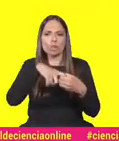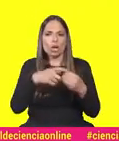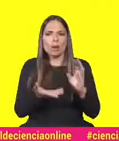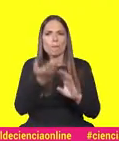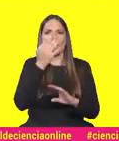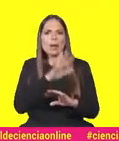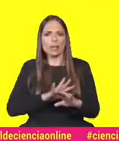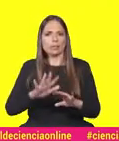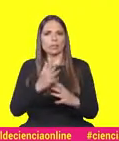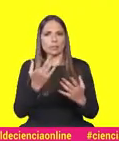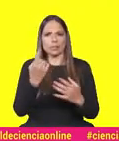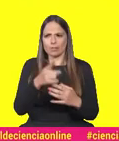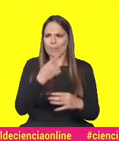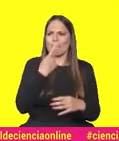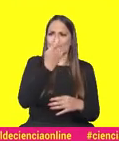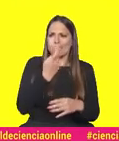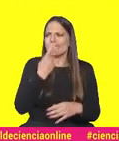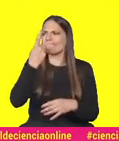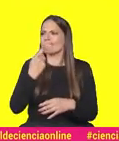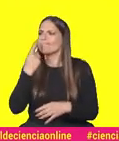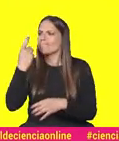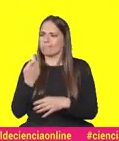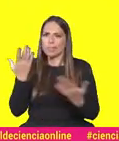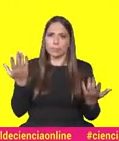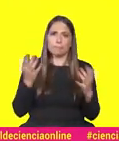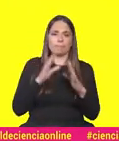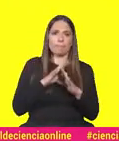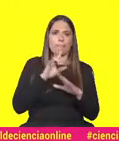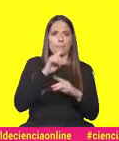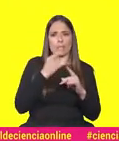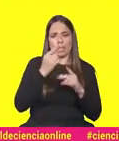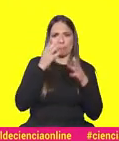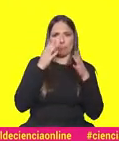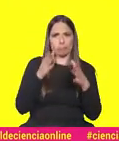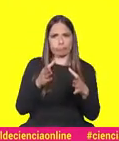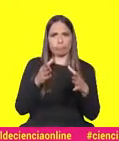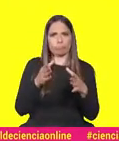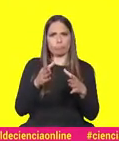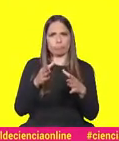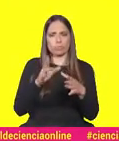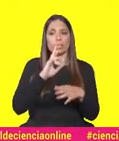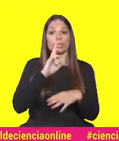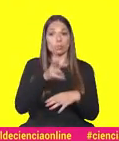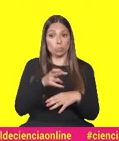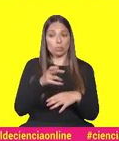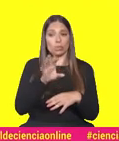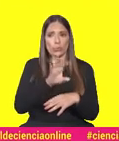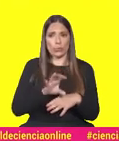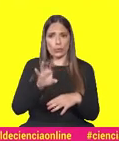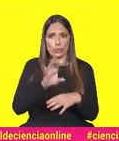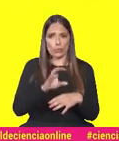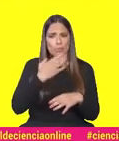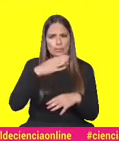árvore da vida. Portanto, temos muitas perguntas que precisamos de resolver e elas precisam ser respondidas em formato de um